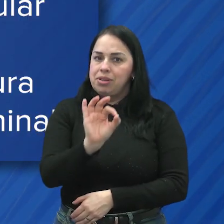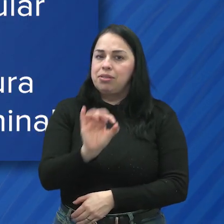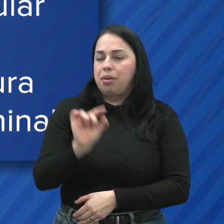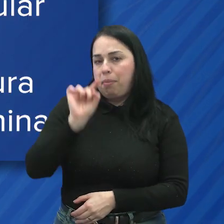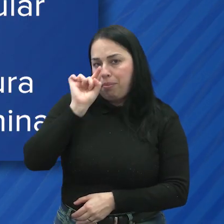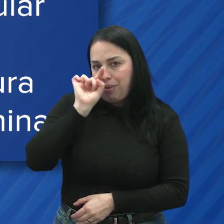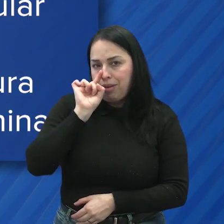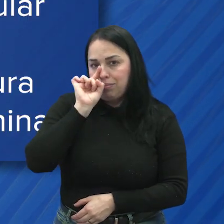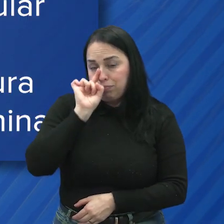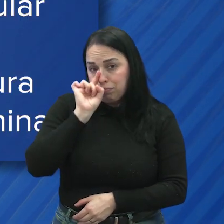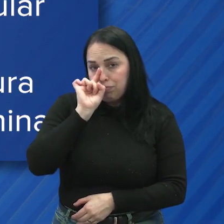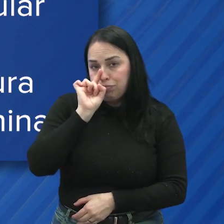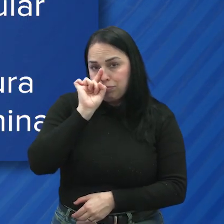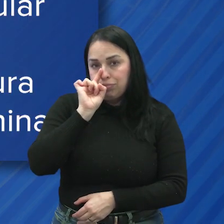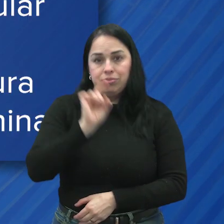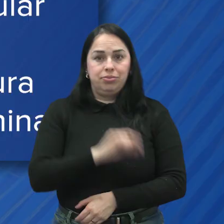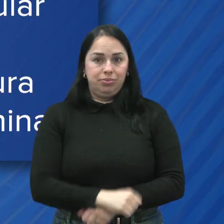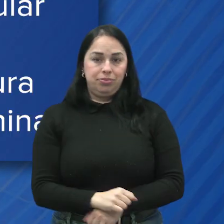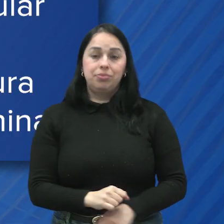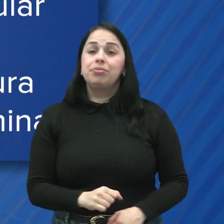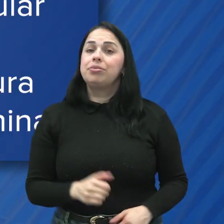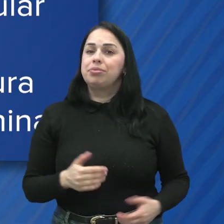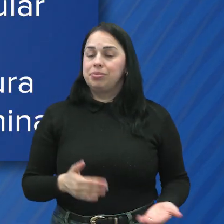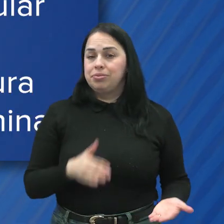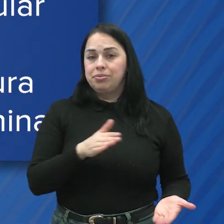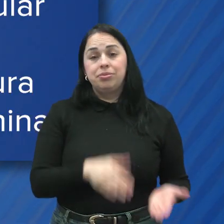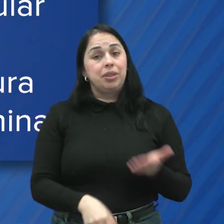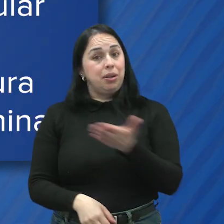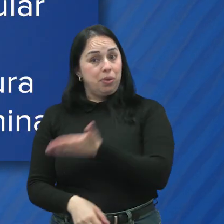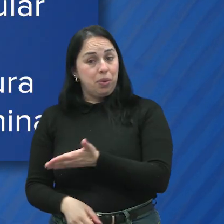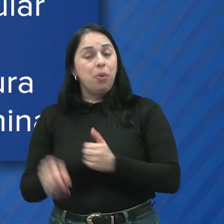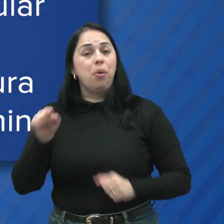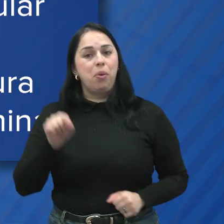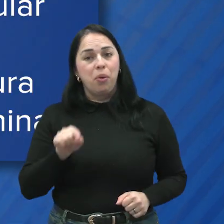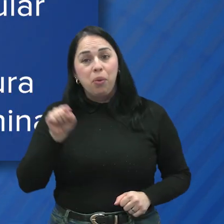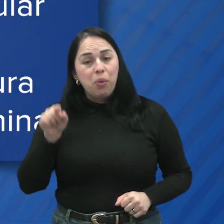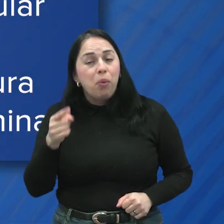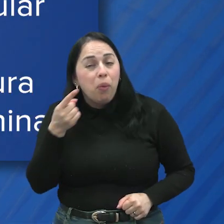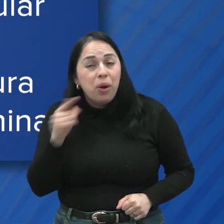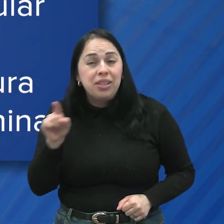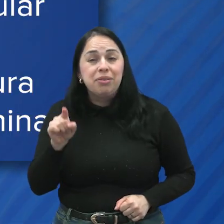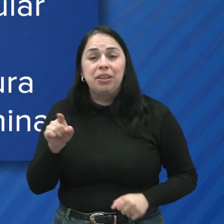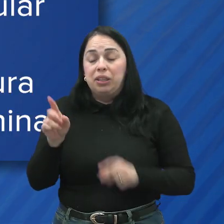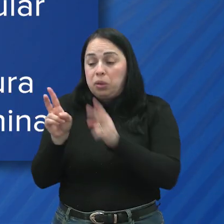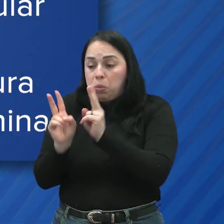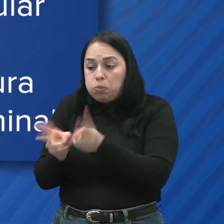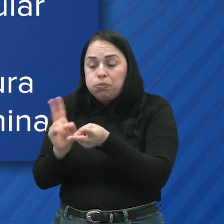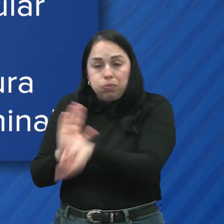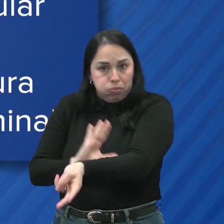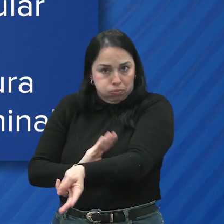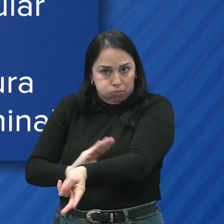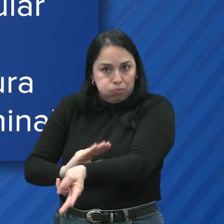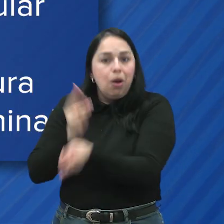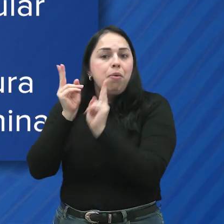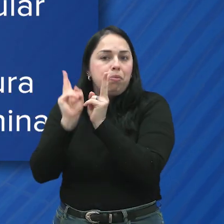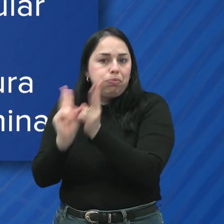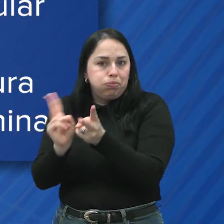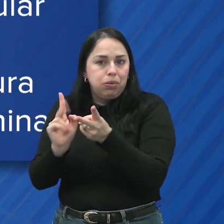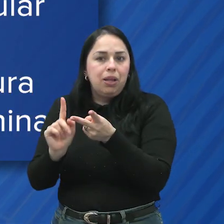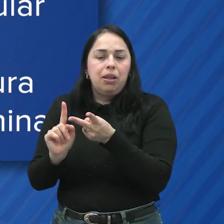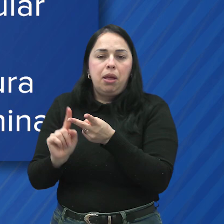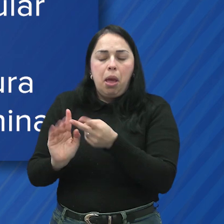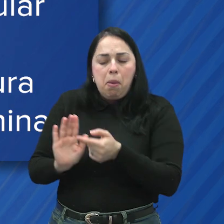risco de mortalidade foi de 40%. Por último, quem conseguiu manter a massa